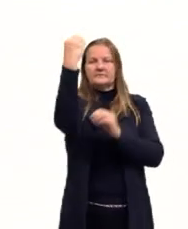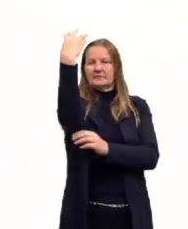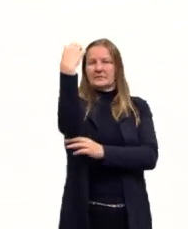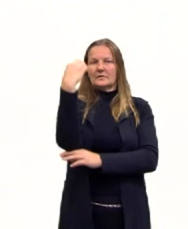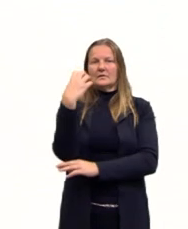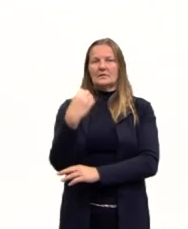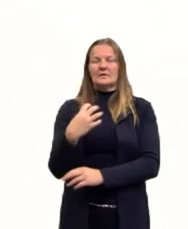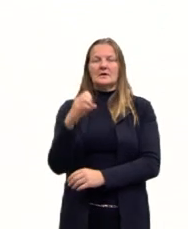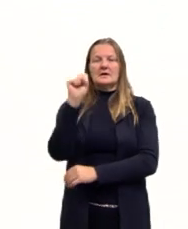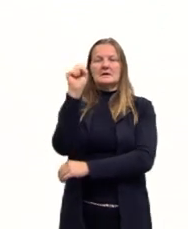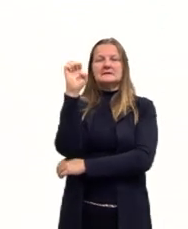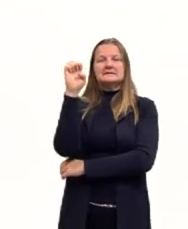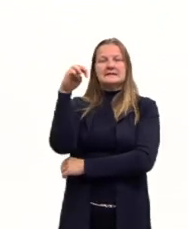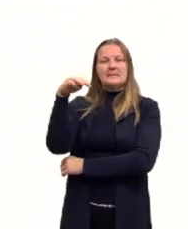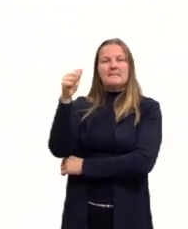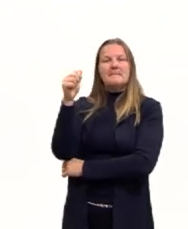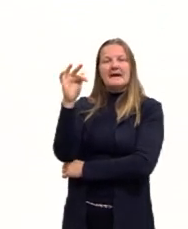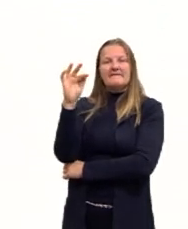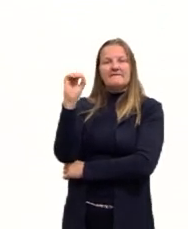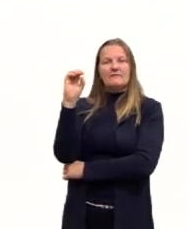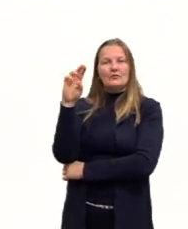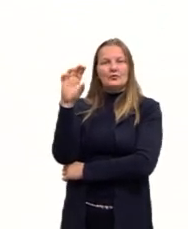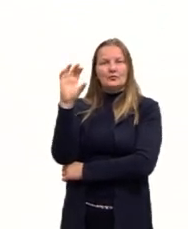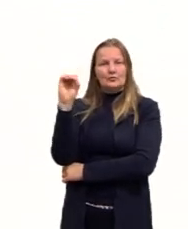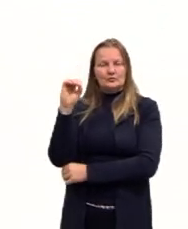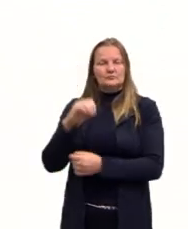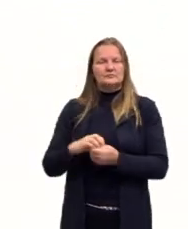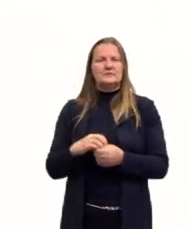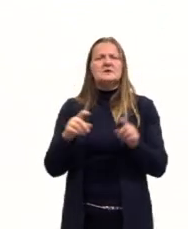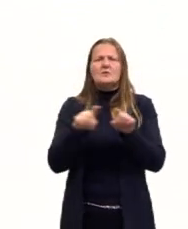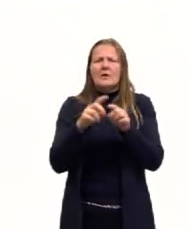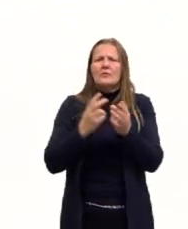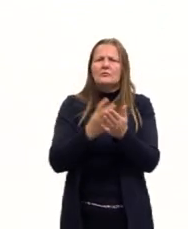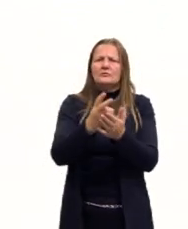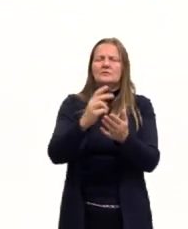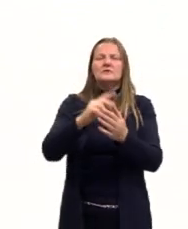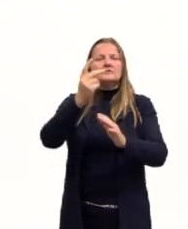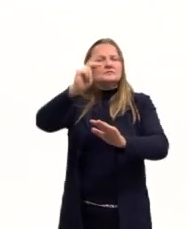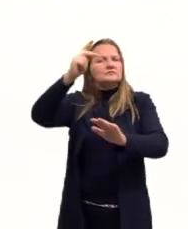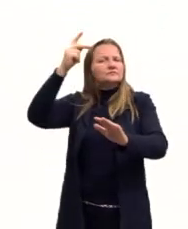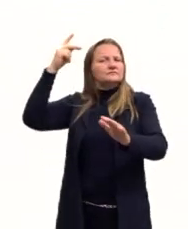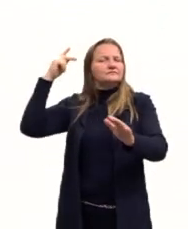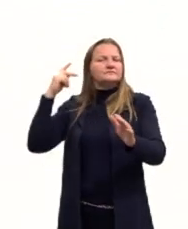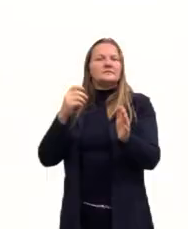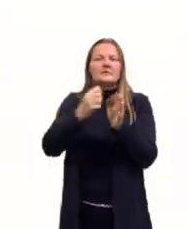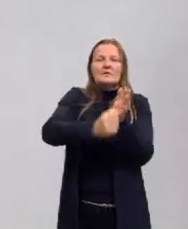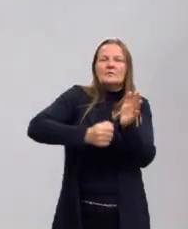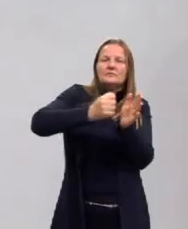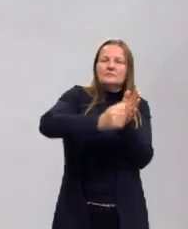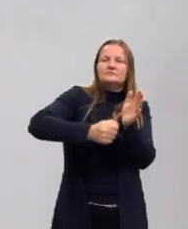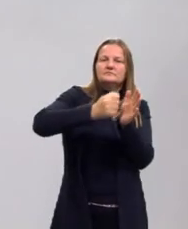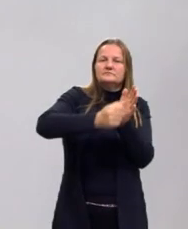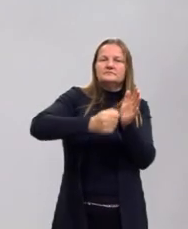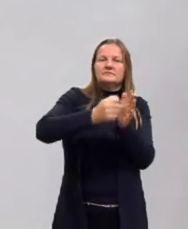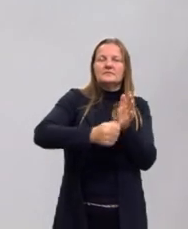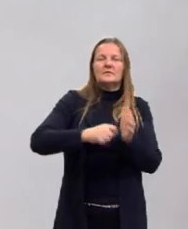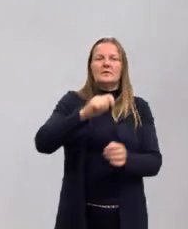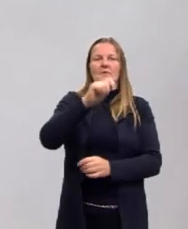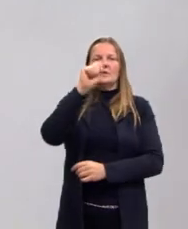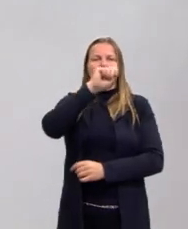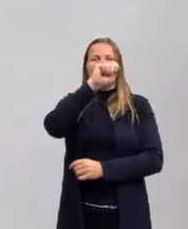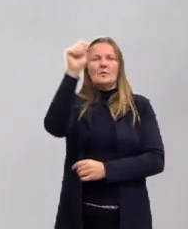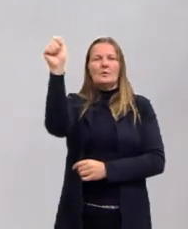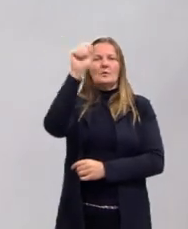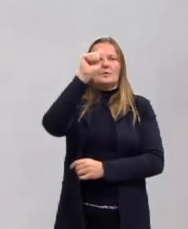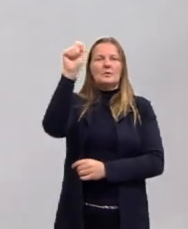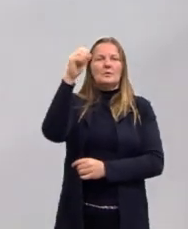semáforo Então esse nome Sinaleiro ele vai remeter aí a questão histórica das estradas de ferro né e